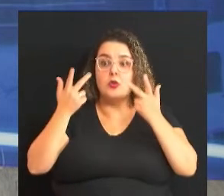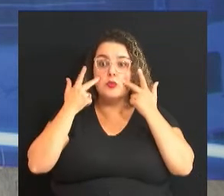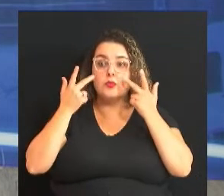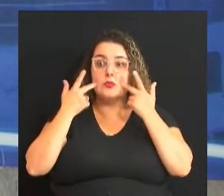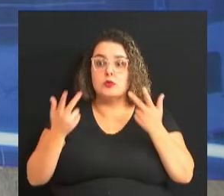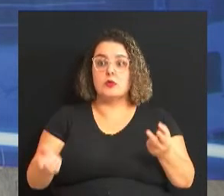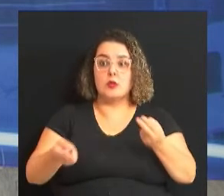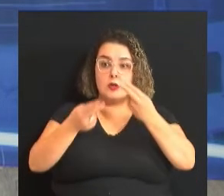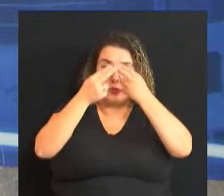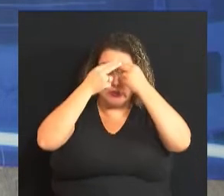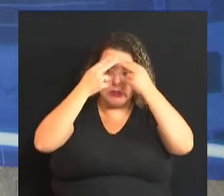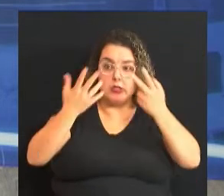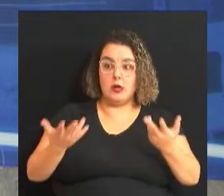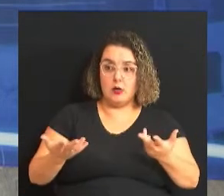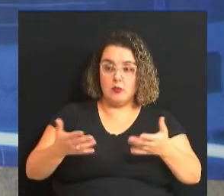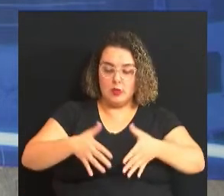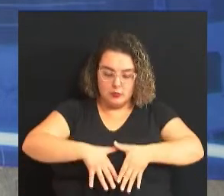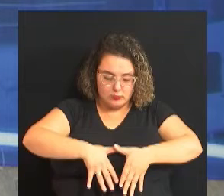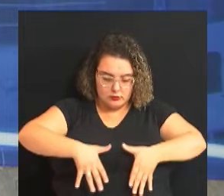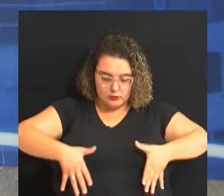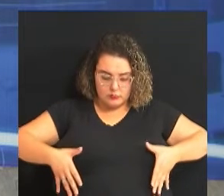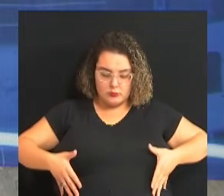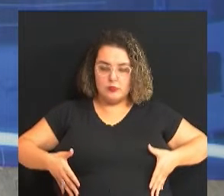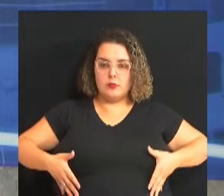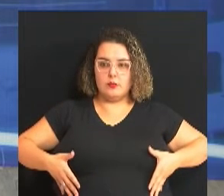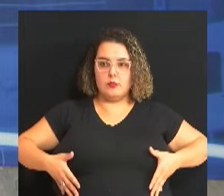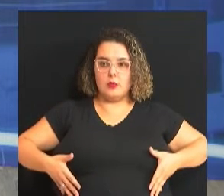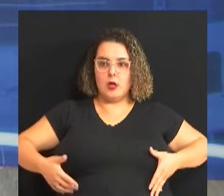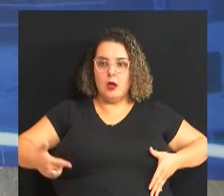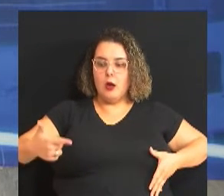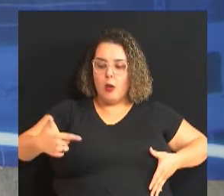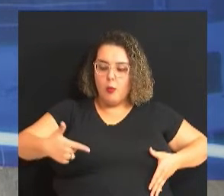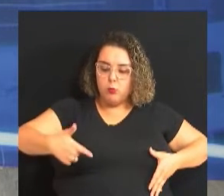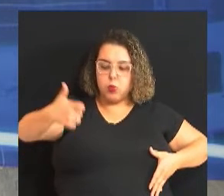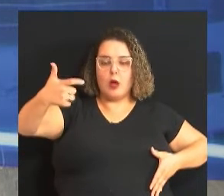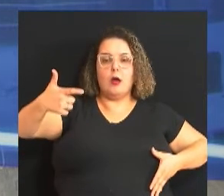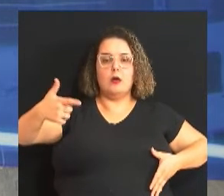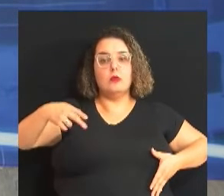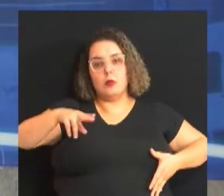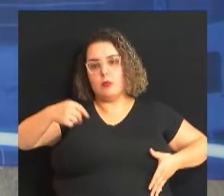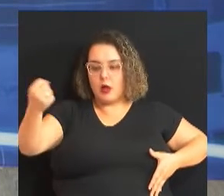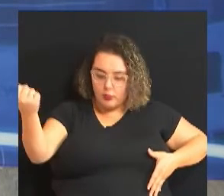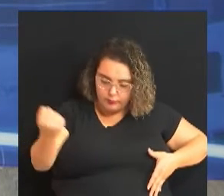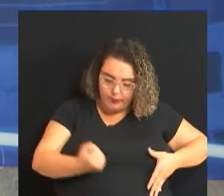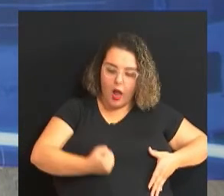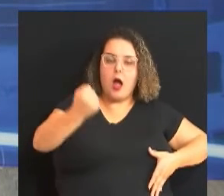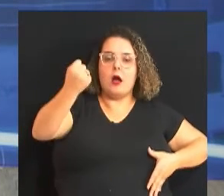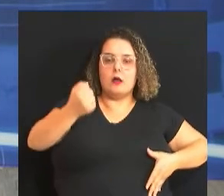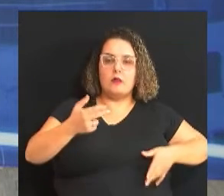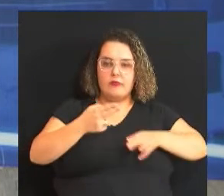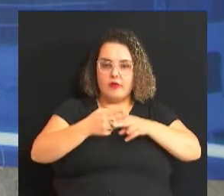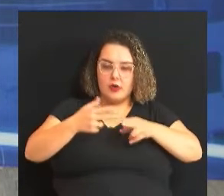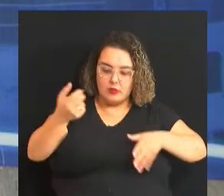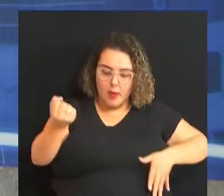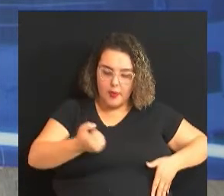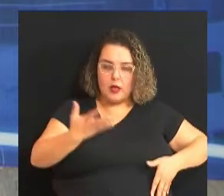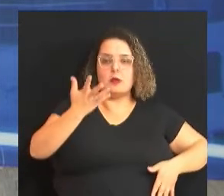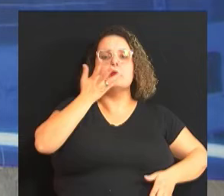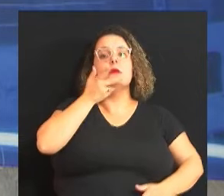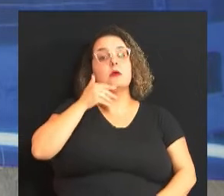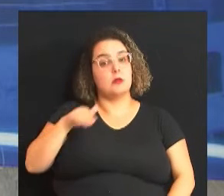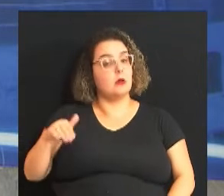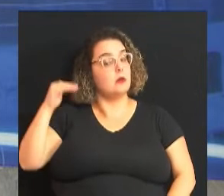Um trauma abdominal. Vamos supor que você leve um tiro, ou você leve uma facada, tá? Tanto em criança quanto no